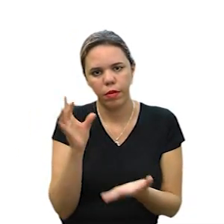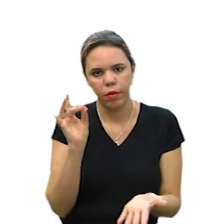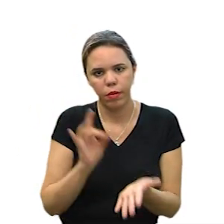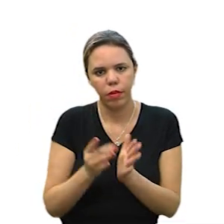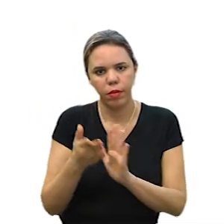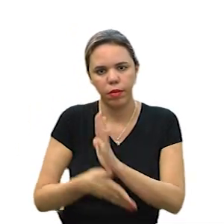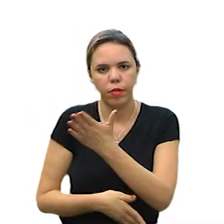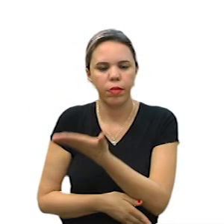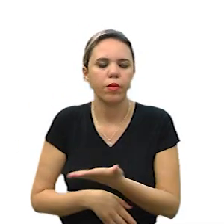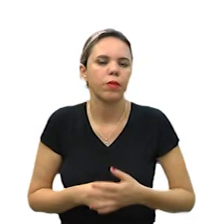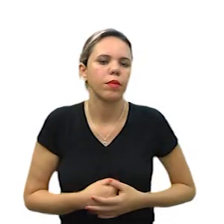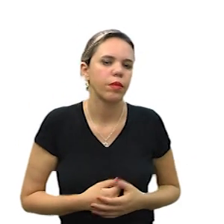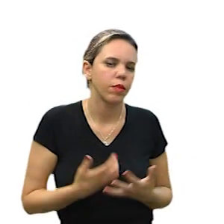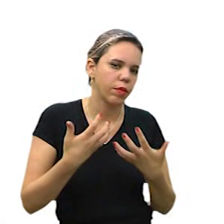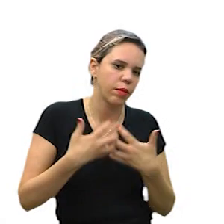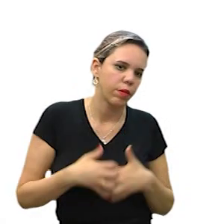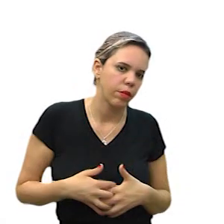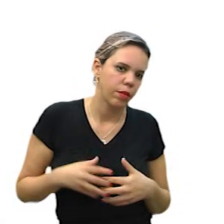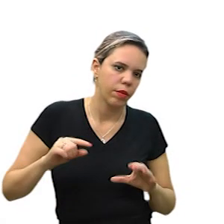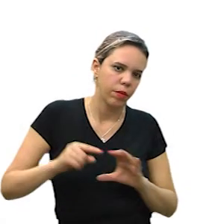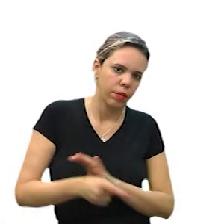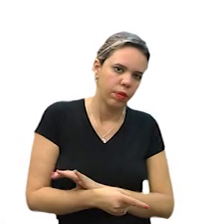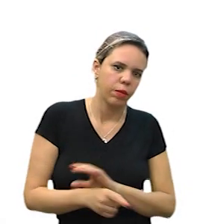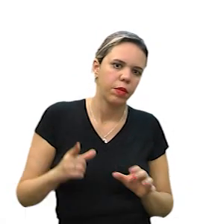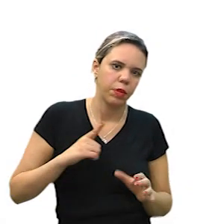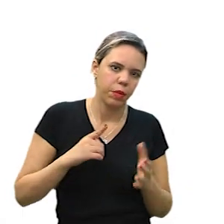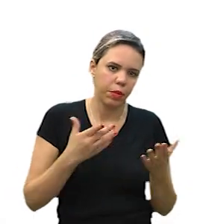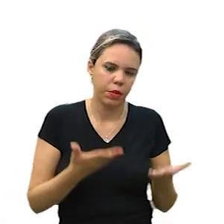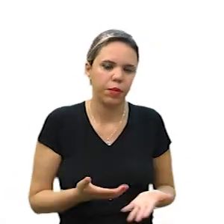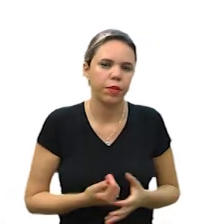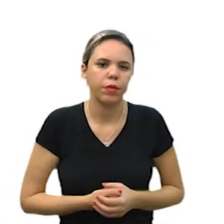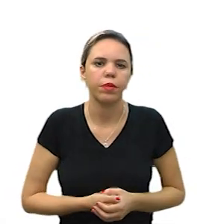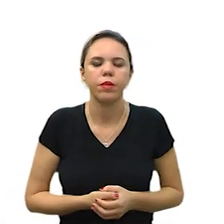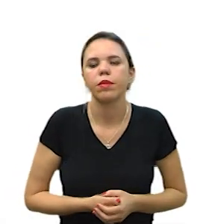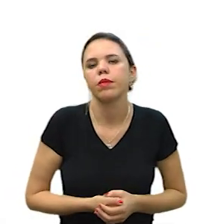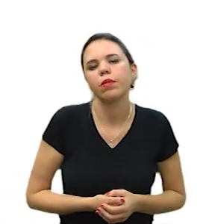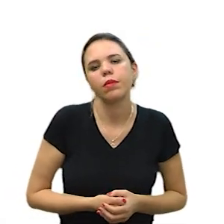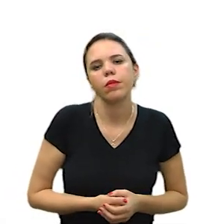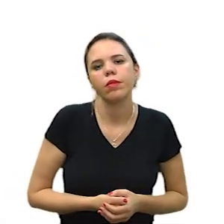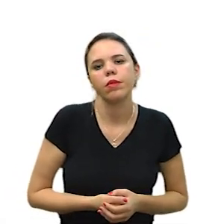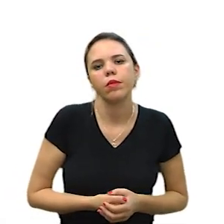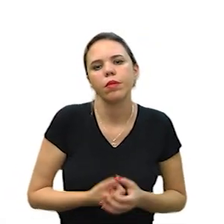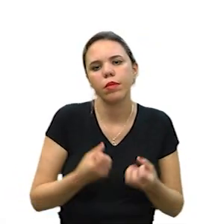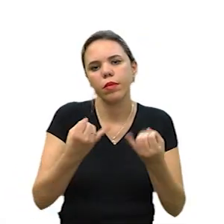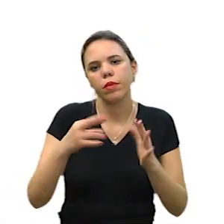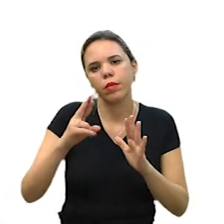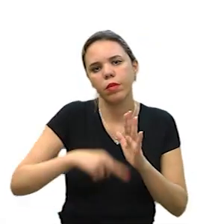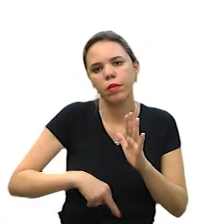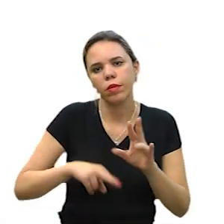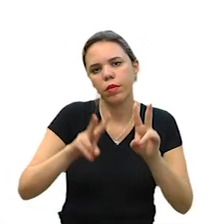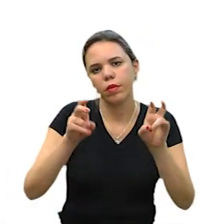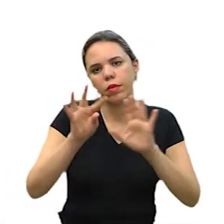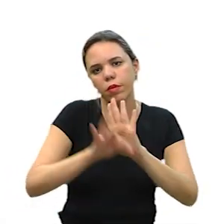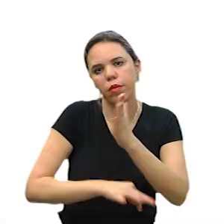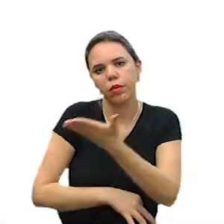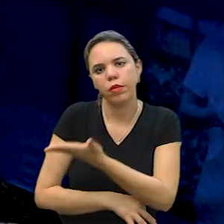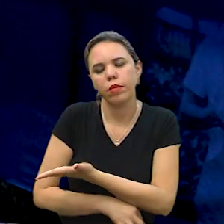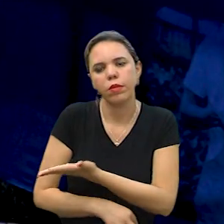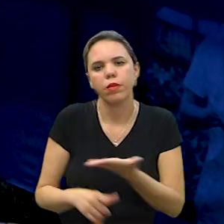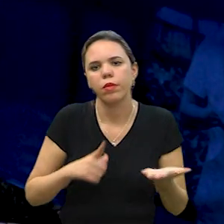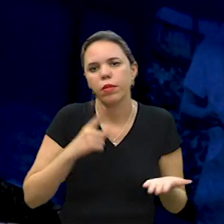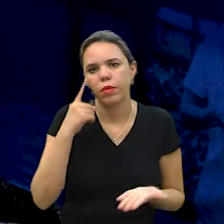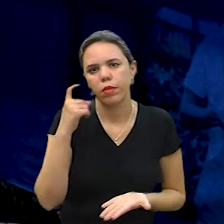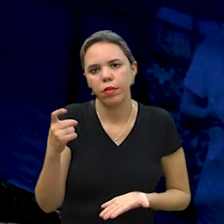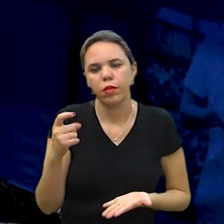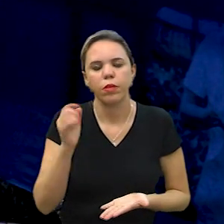mais consolidados, em reflexões mais aprofundadas, tem lá alguns relatórios, alguns textos